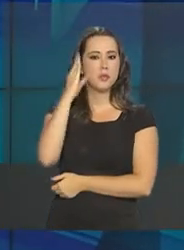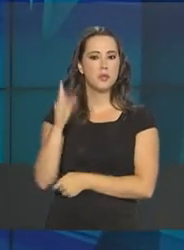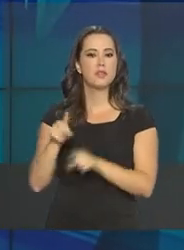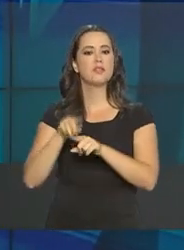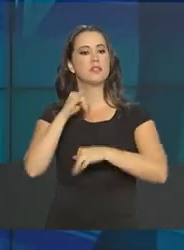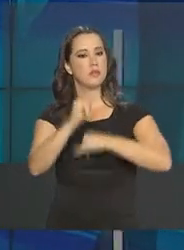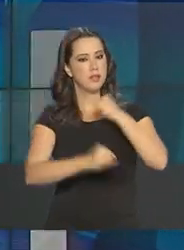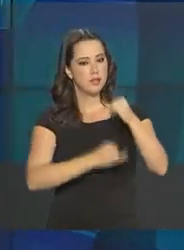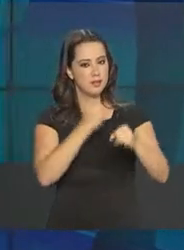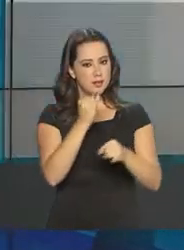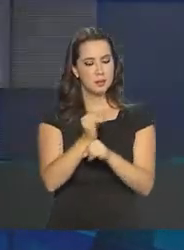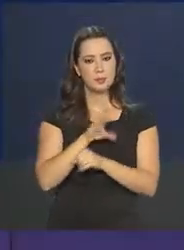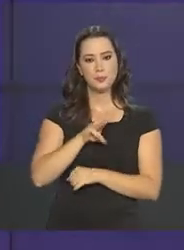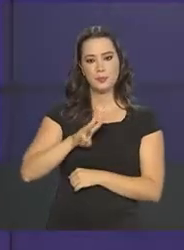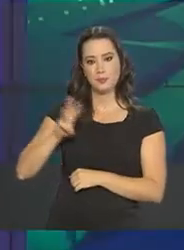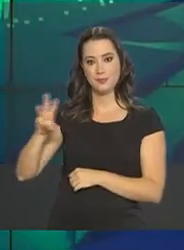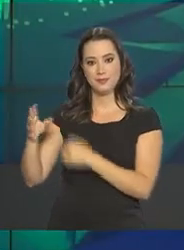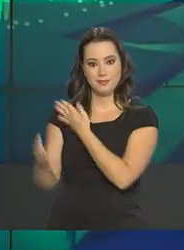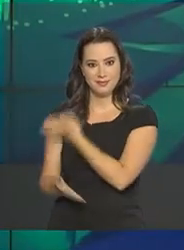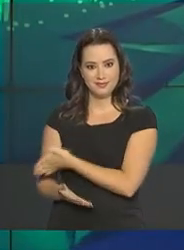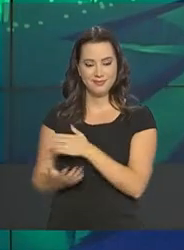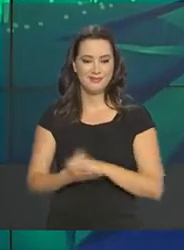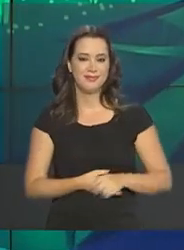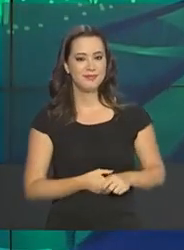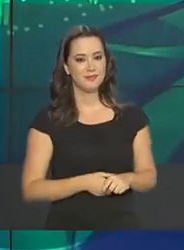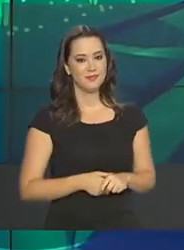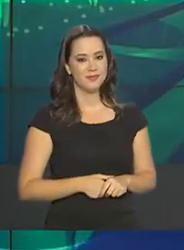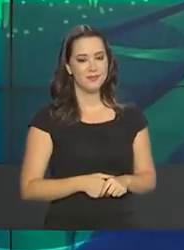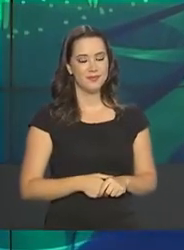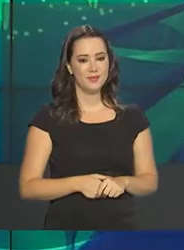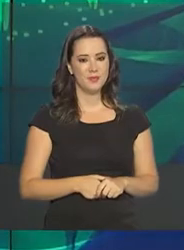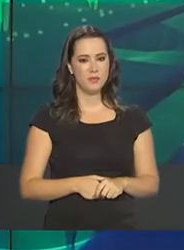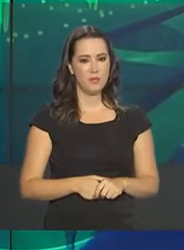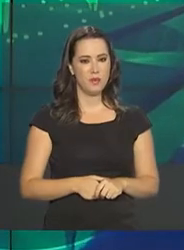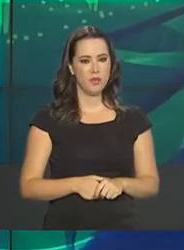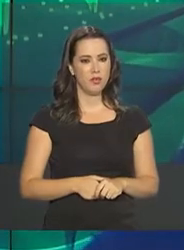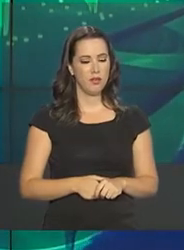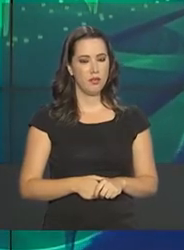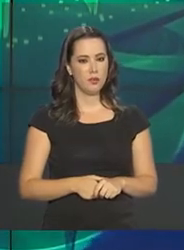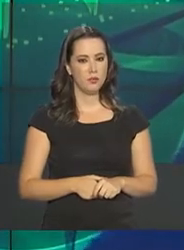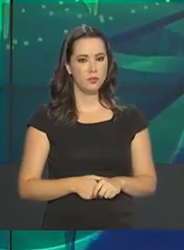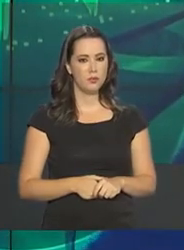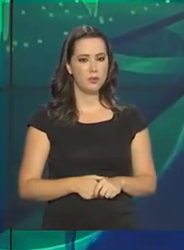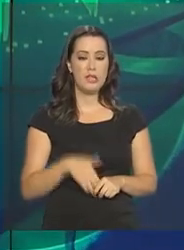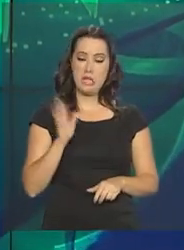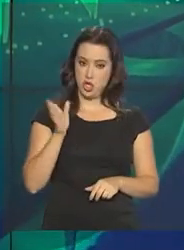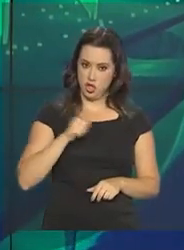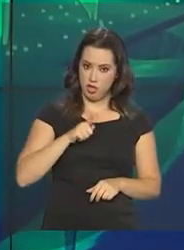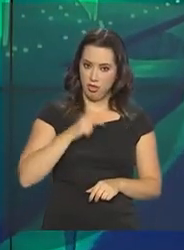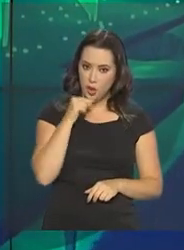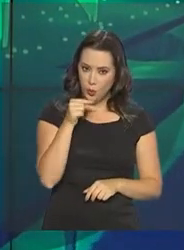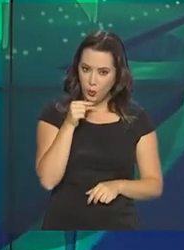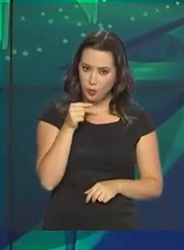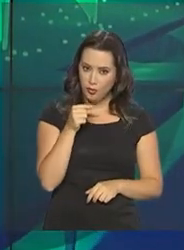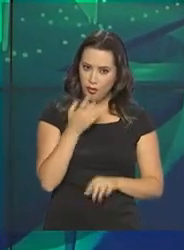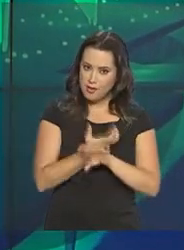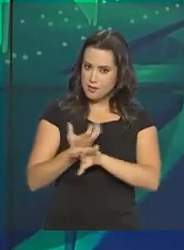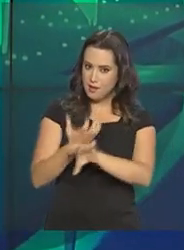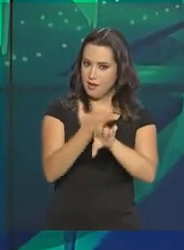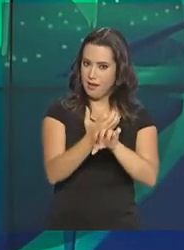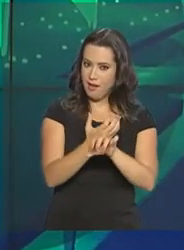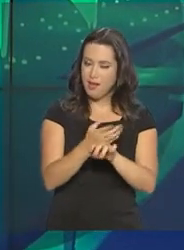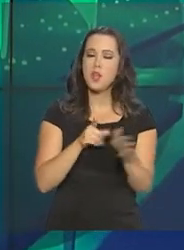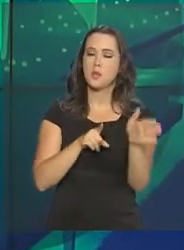internet no www pontos e di na zonal de rádio ponto com.br mande suas dúvidas para os professores